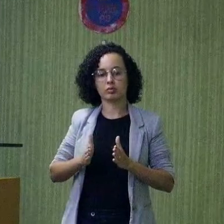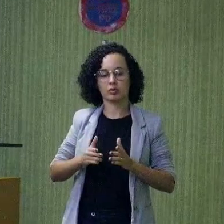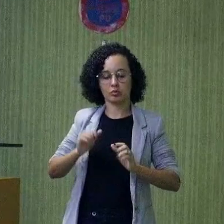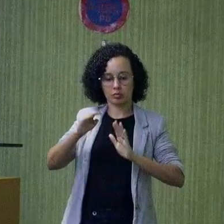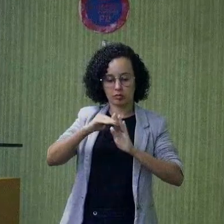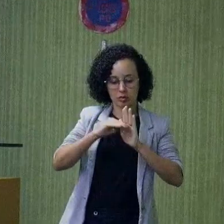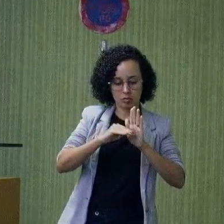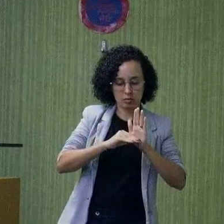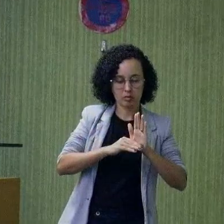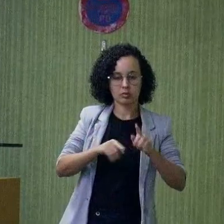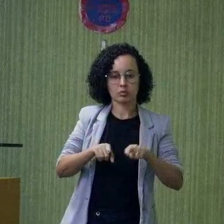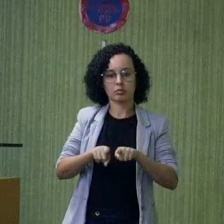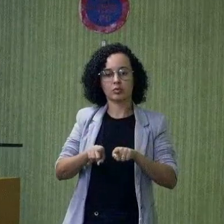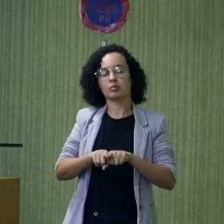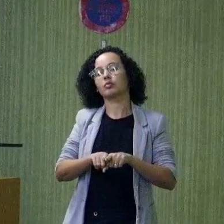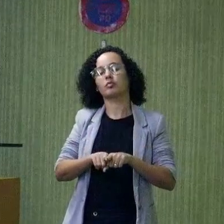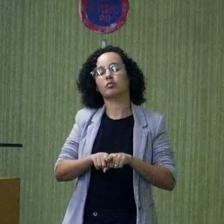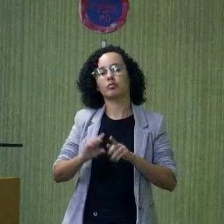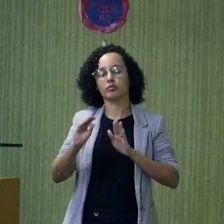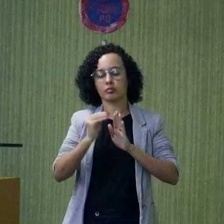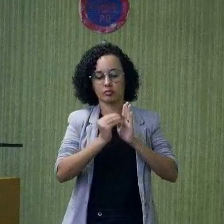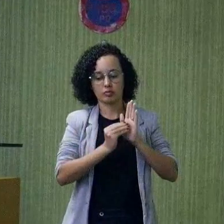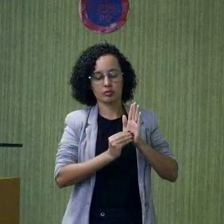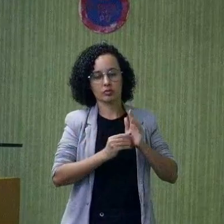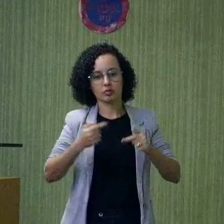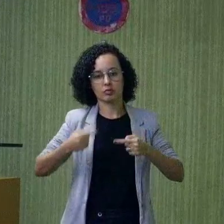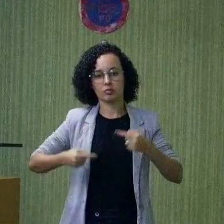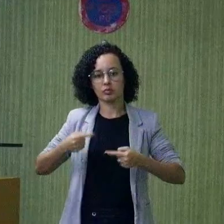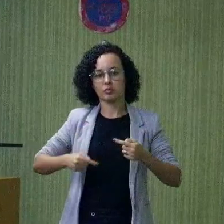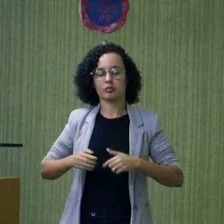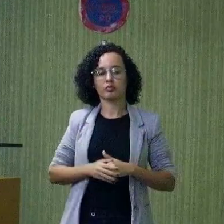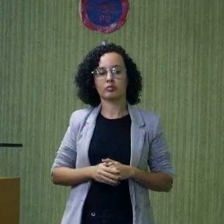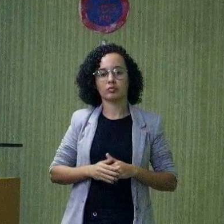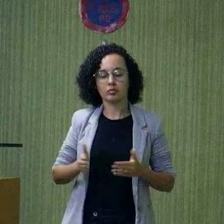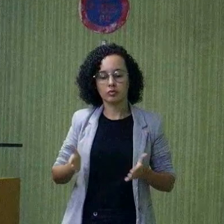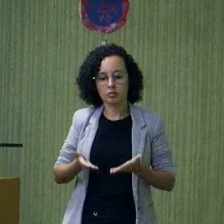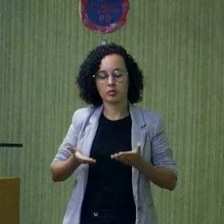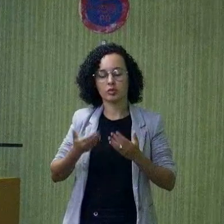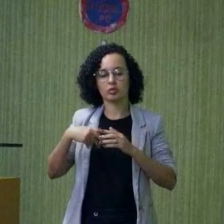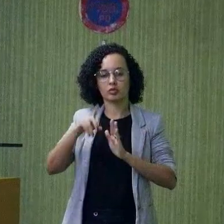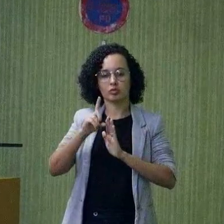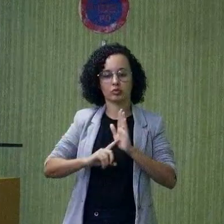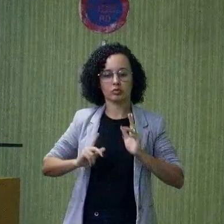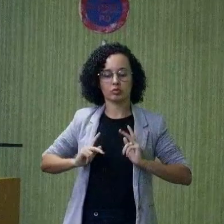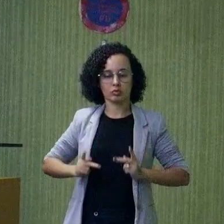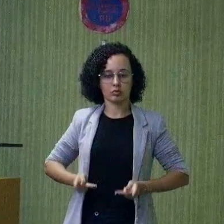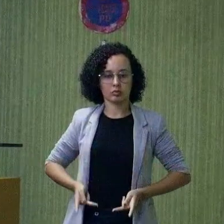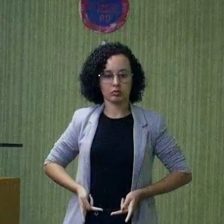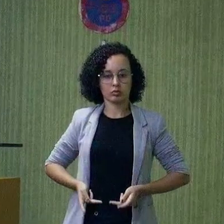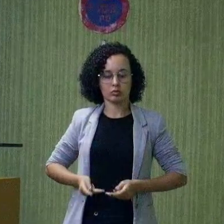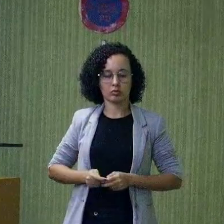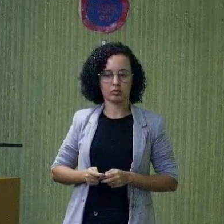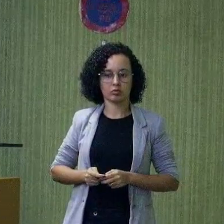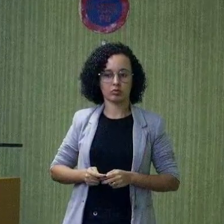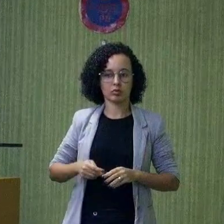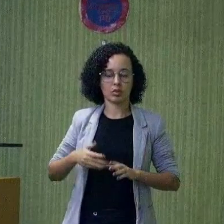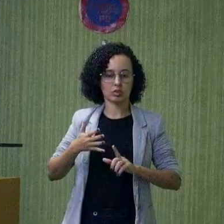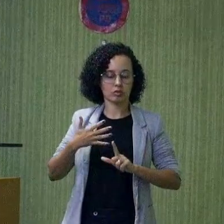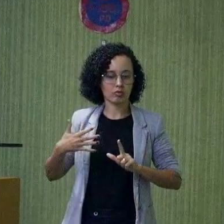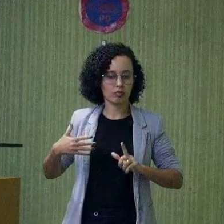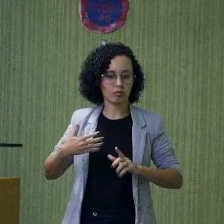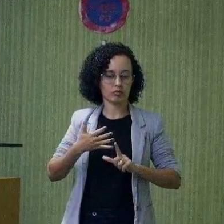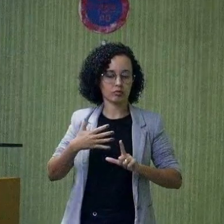própria implementação e acompanhamento das políticas e a promoção dos Direitos Humanos o respeito à diversidade e a sustentabilidade